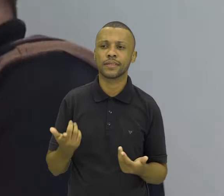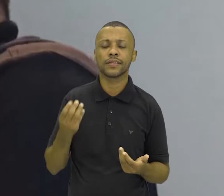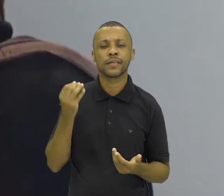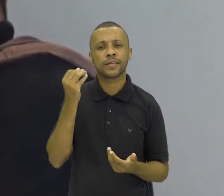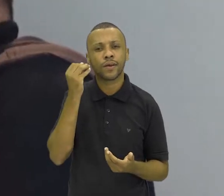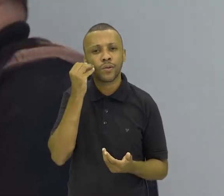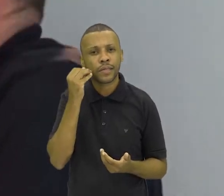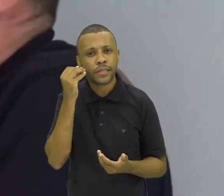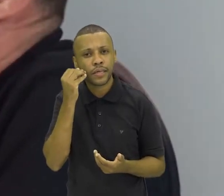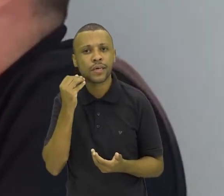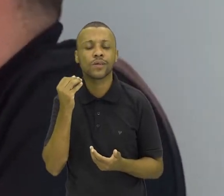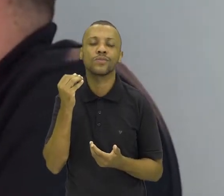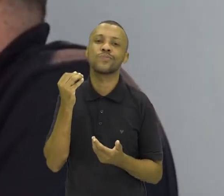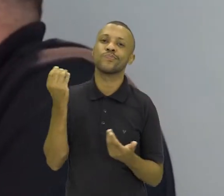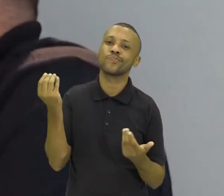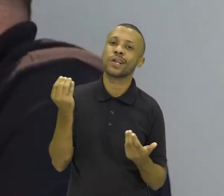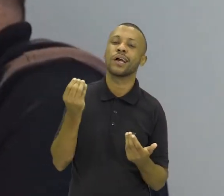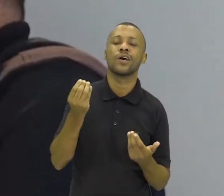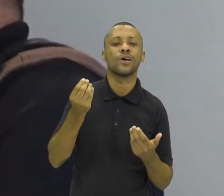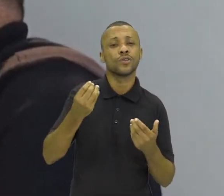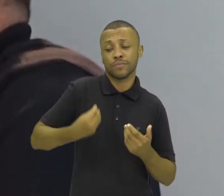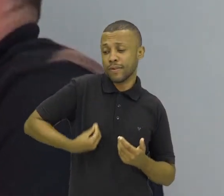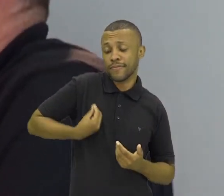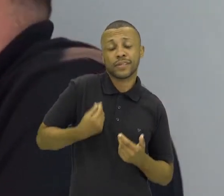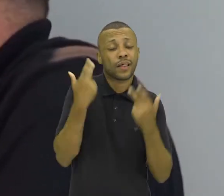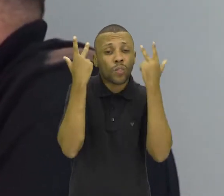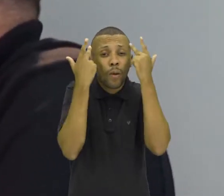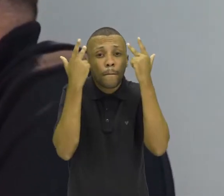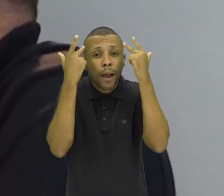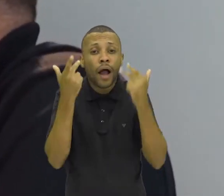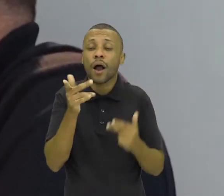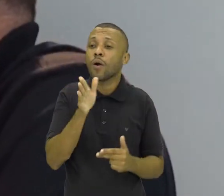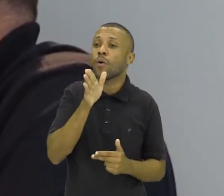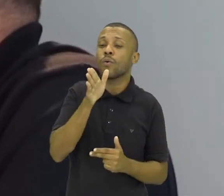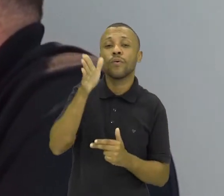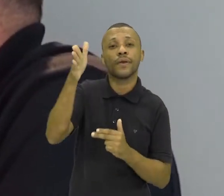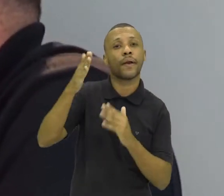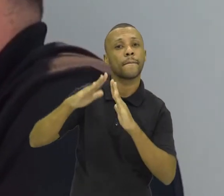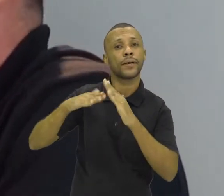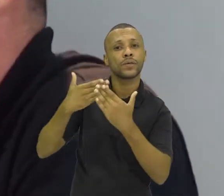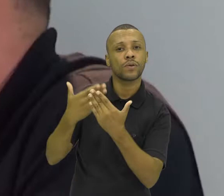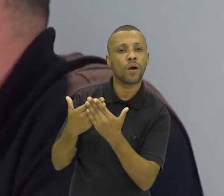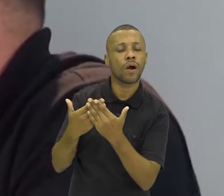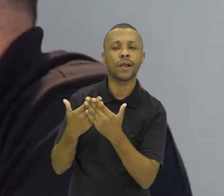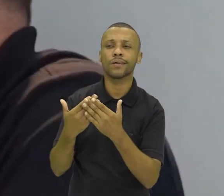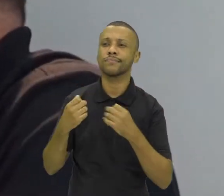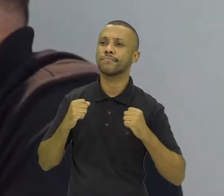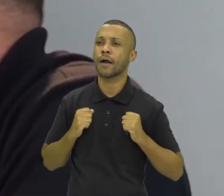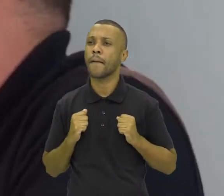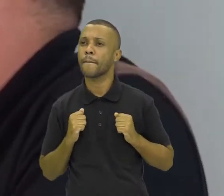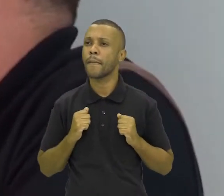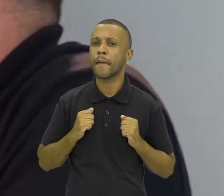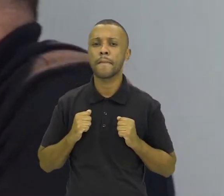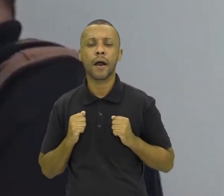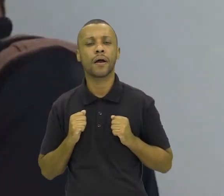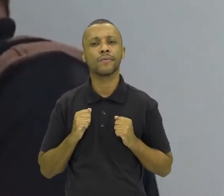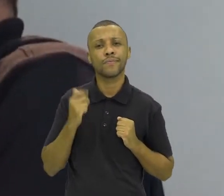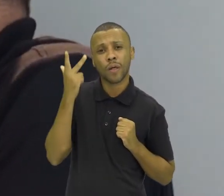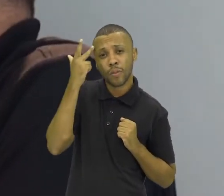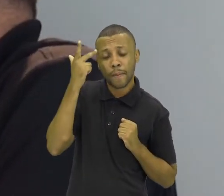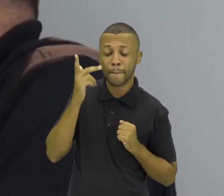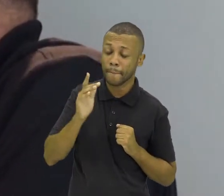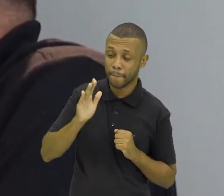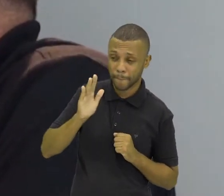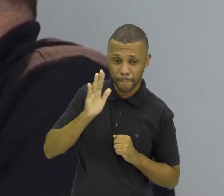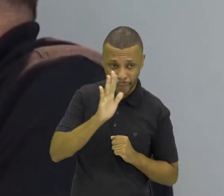ganhando confiança, fui pra praia, fui pra escola e fui pra noitada com ela também. E aí bebe, dirige.